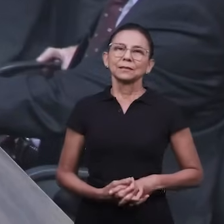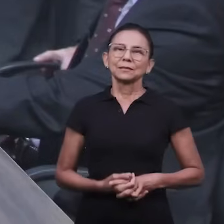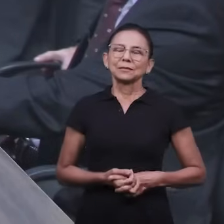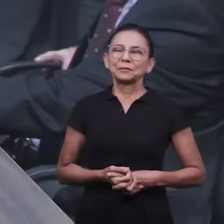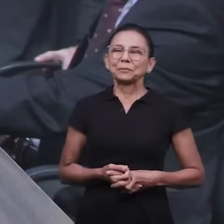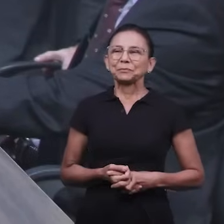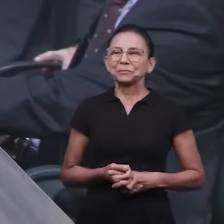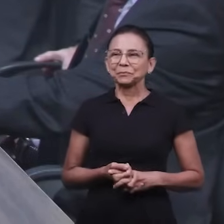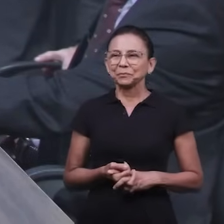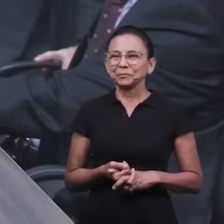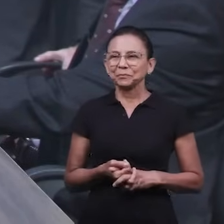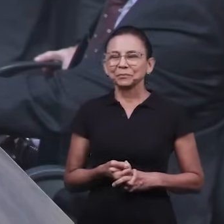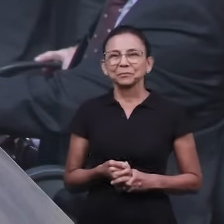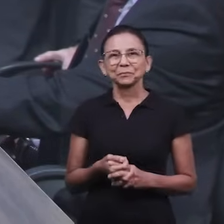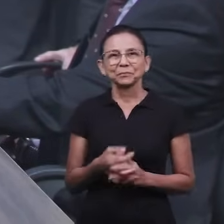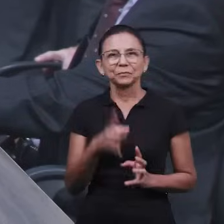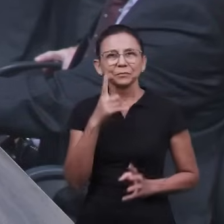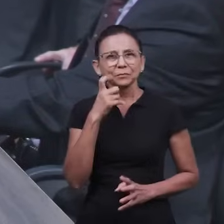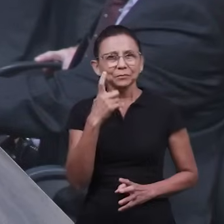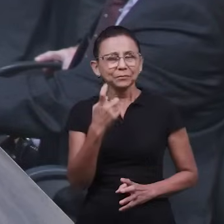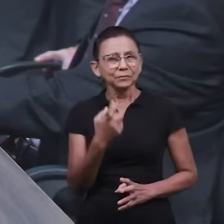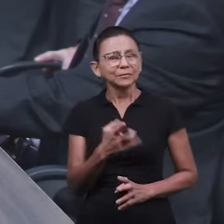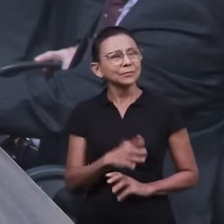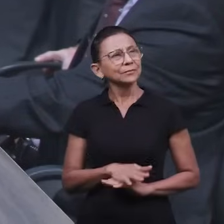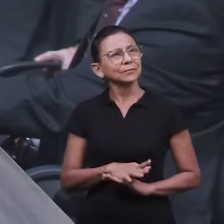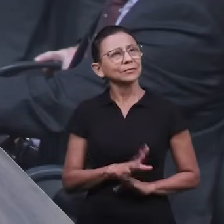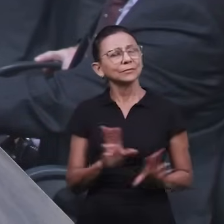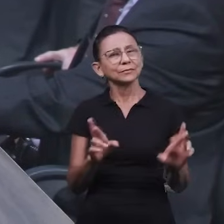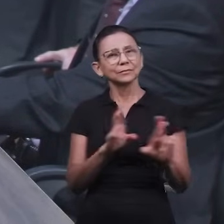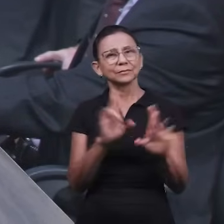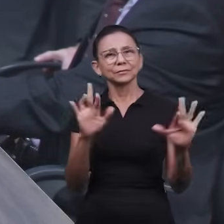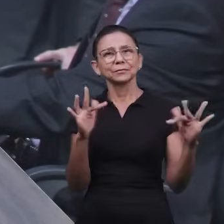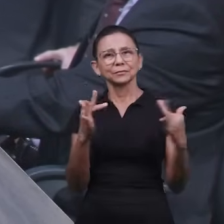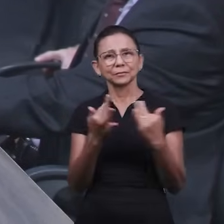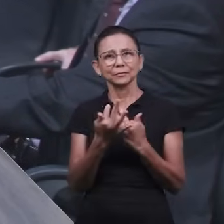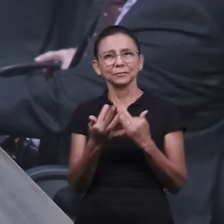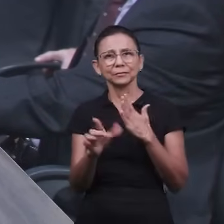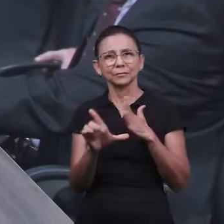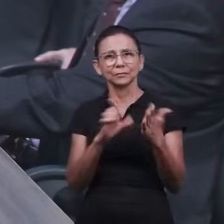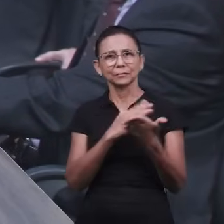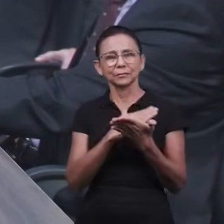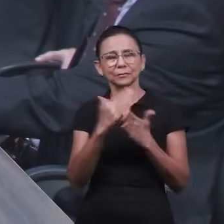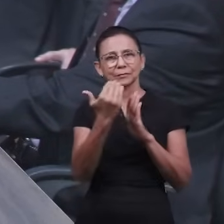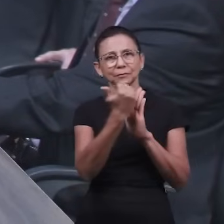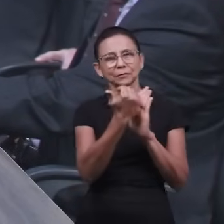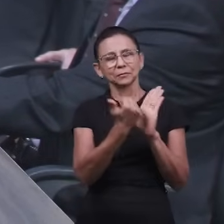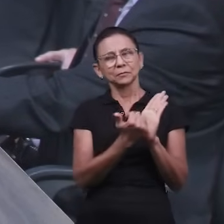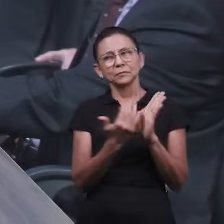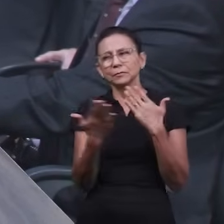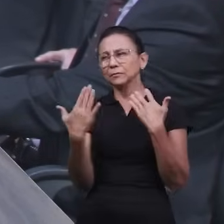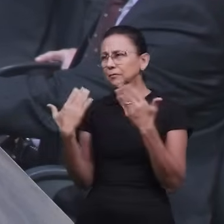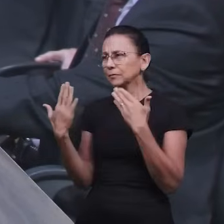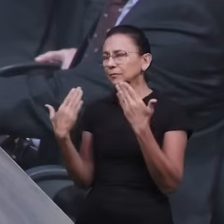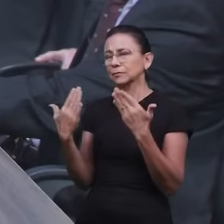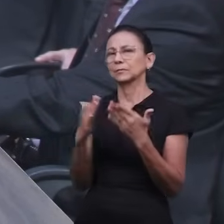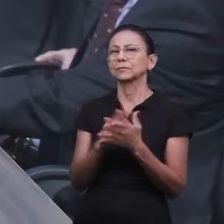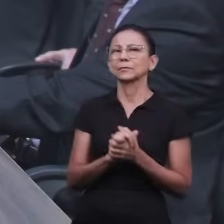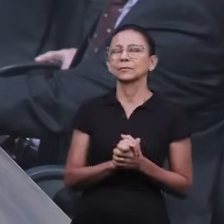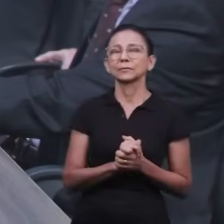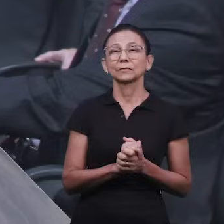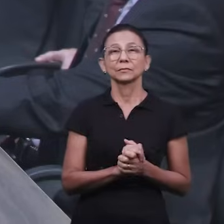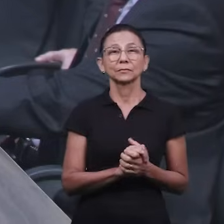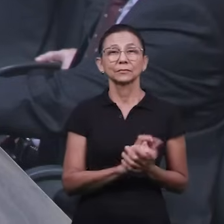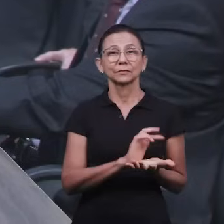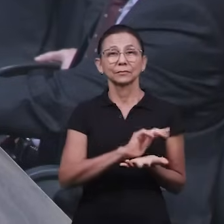falar? É interessante, né? Dentro desse contexto de família, nós estávamos até conversando aqui antes, que as necessidades,